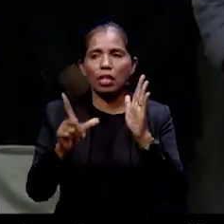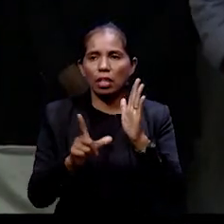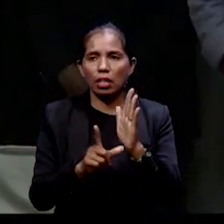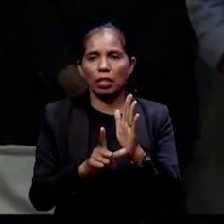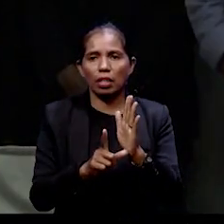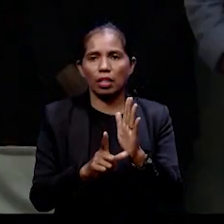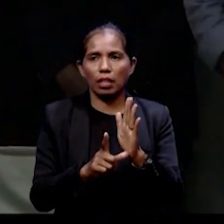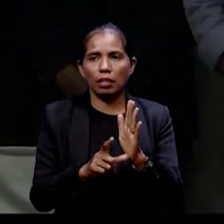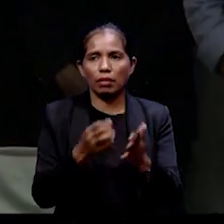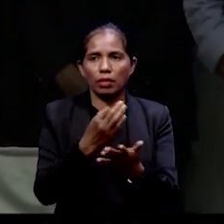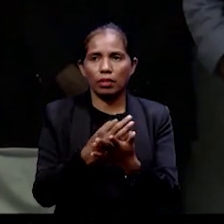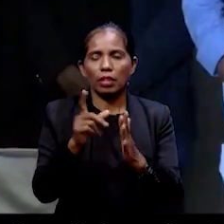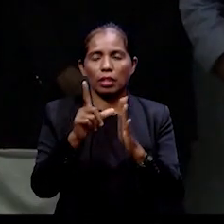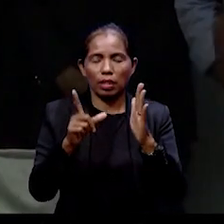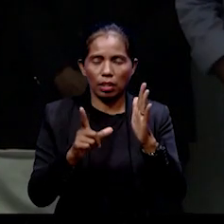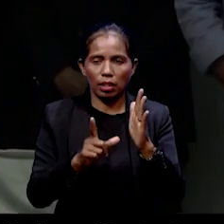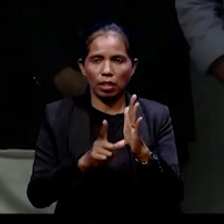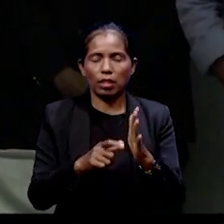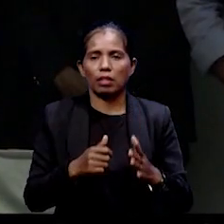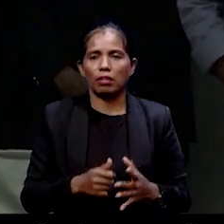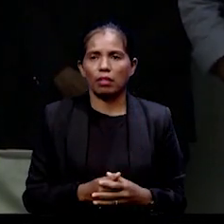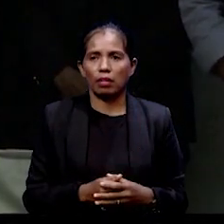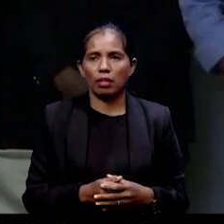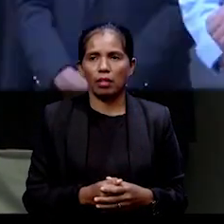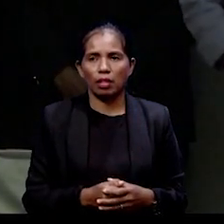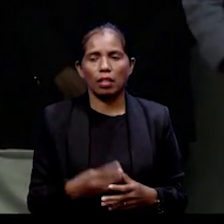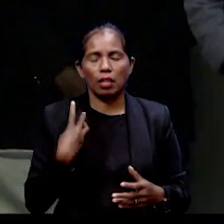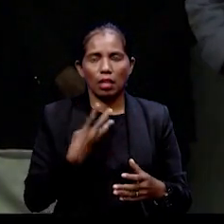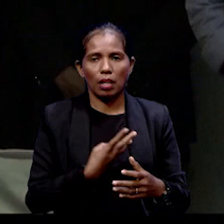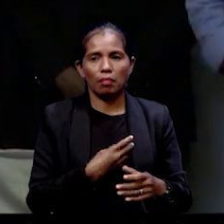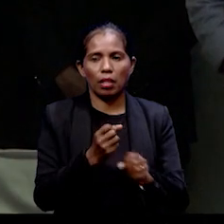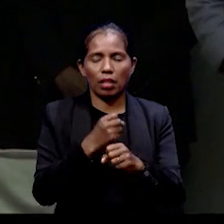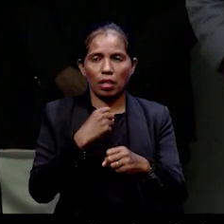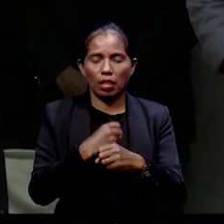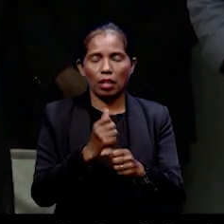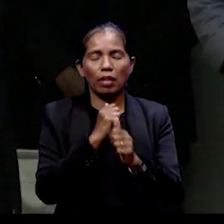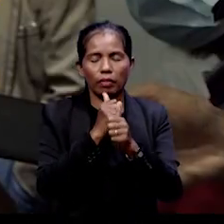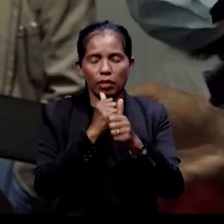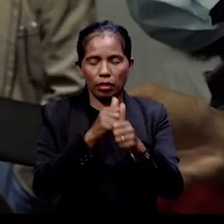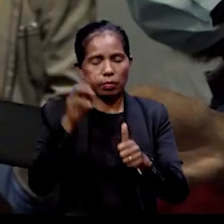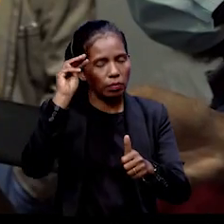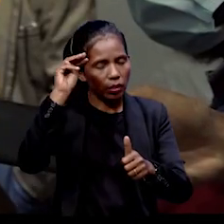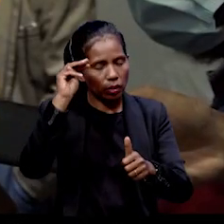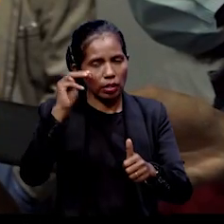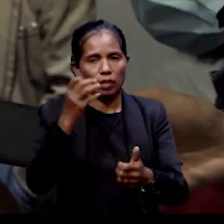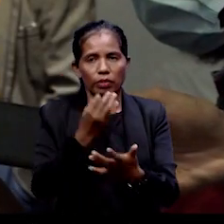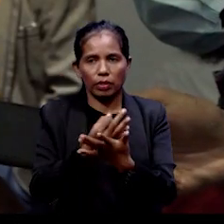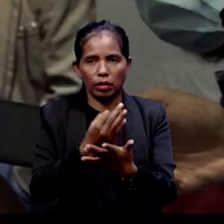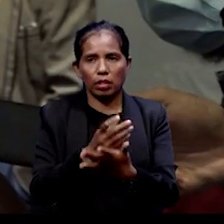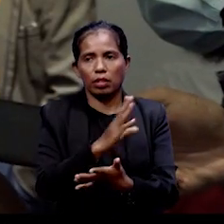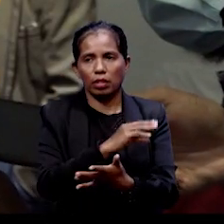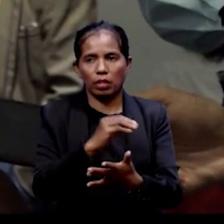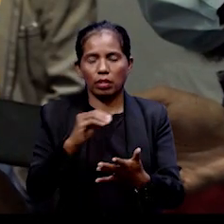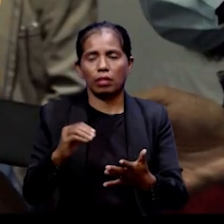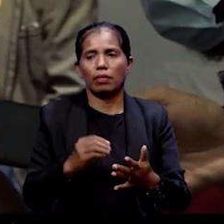lei aprisionamento na ve parte amanhã halo la advocacia o minister finanças na mos e